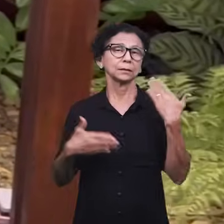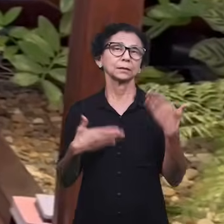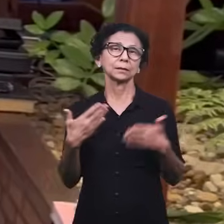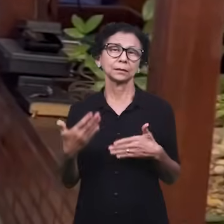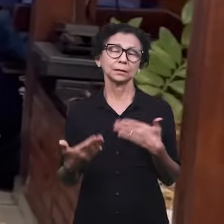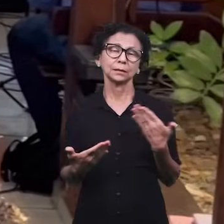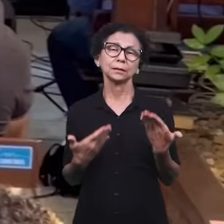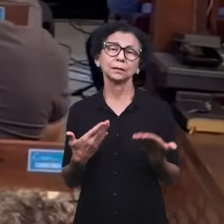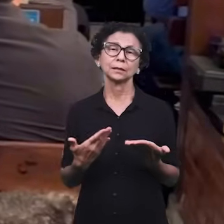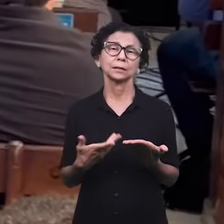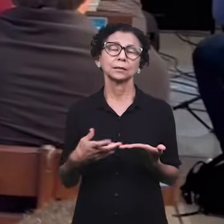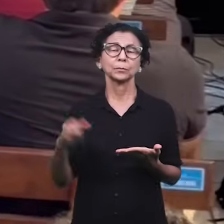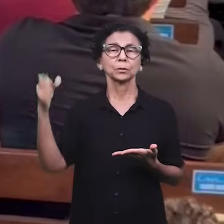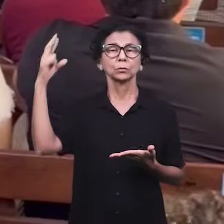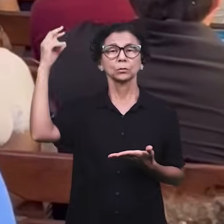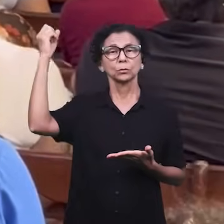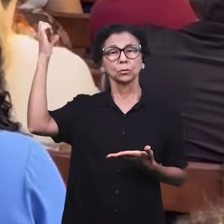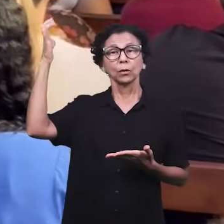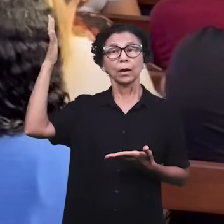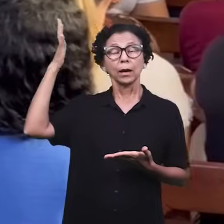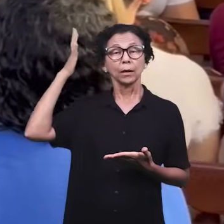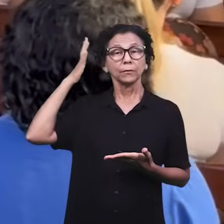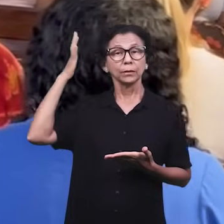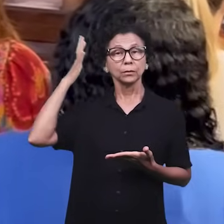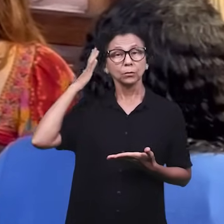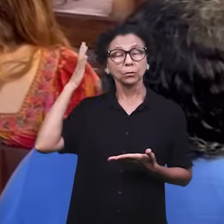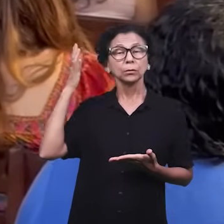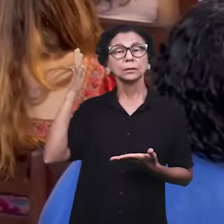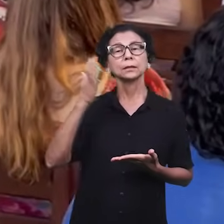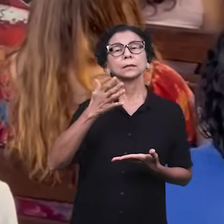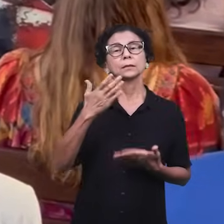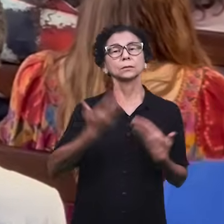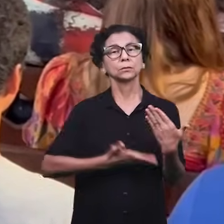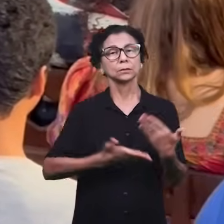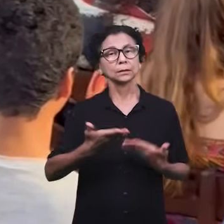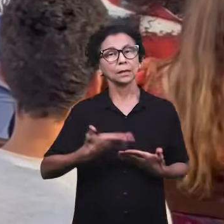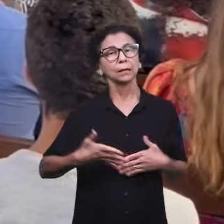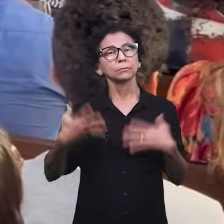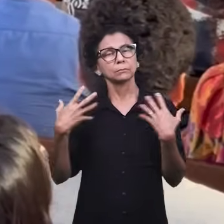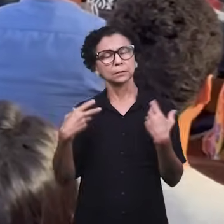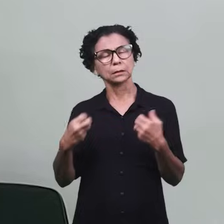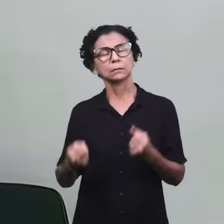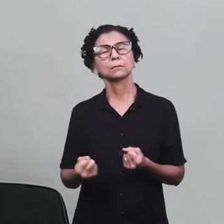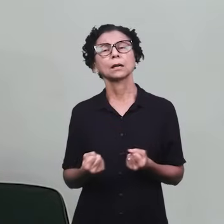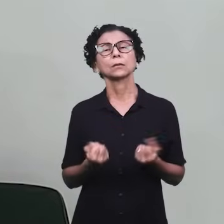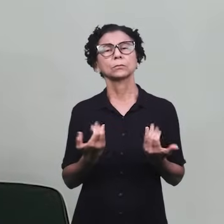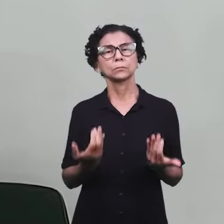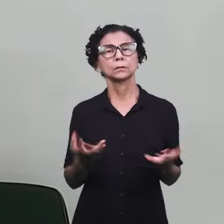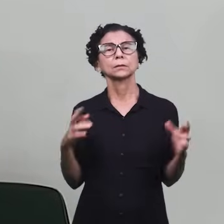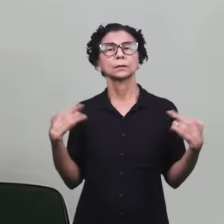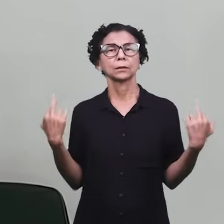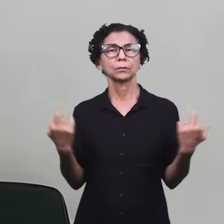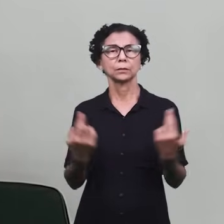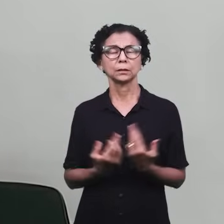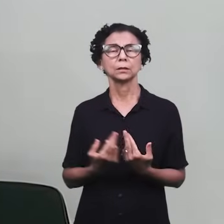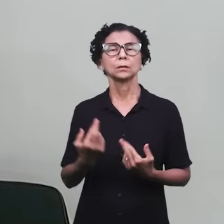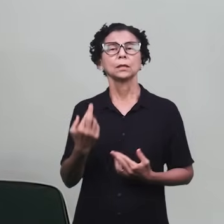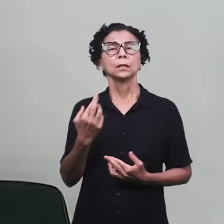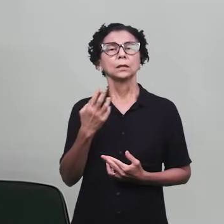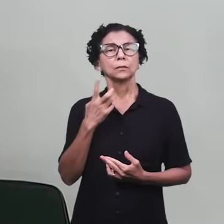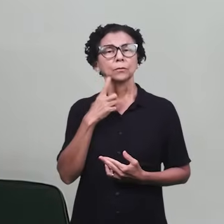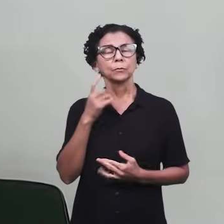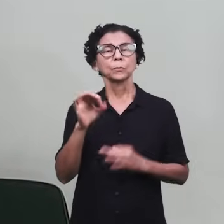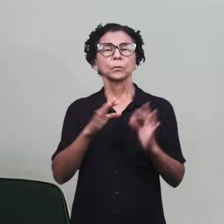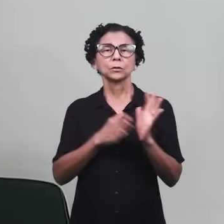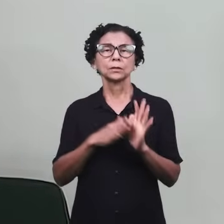Senhor, tivemos grandes experiências ali e agora continuamos em oração rumo àquilo que é o projeto do Senhor, a eternidade para as